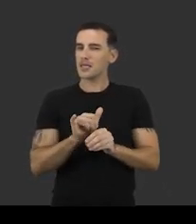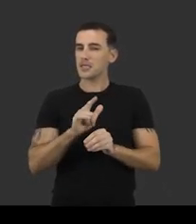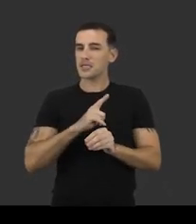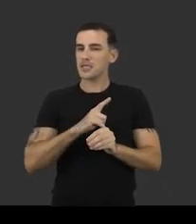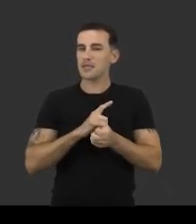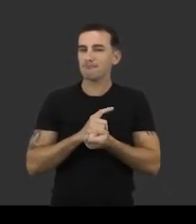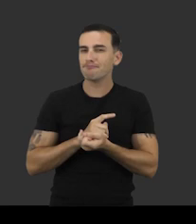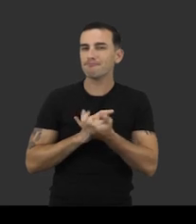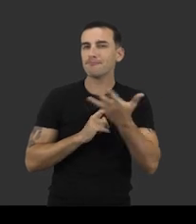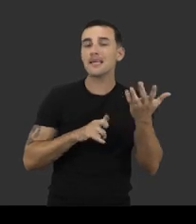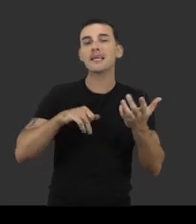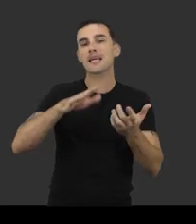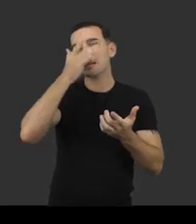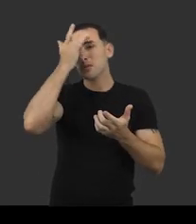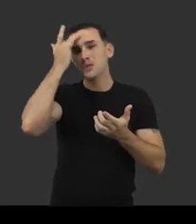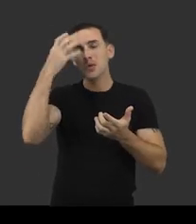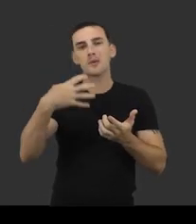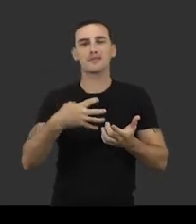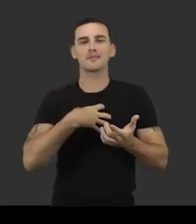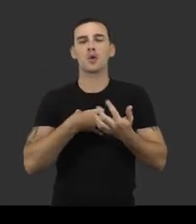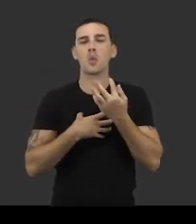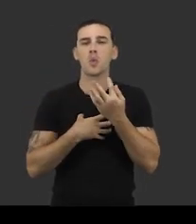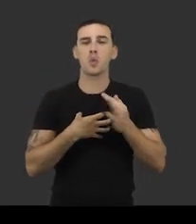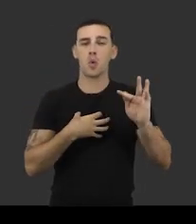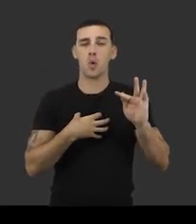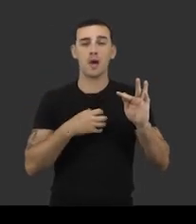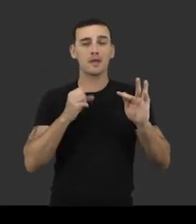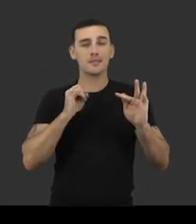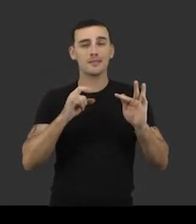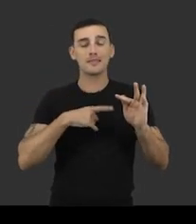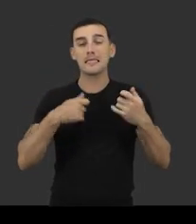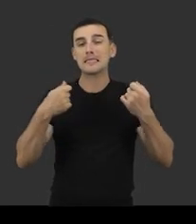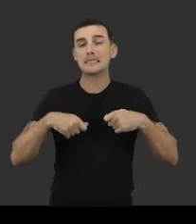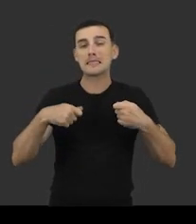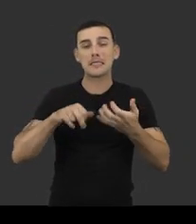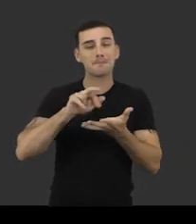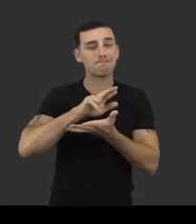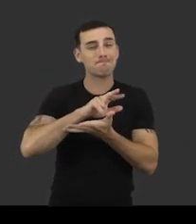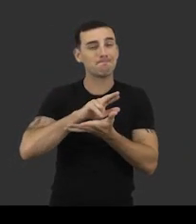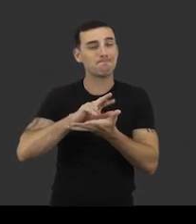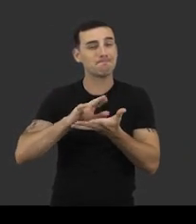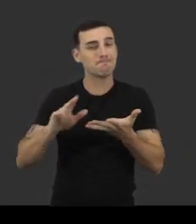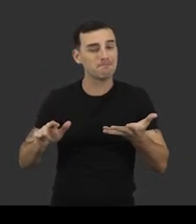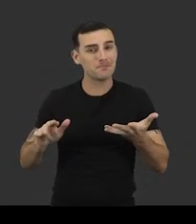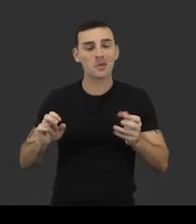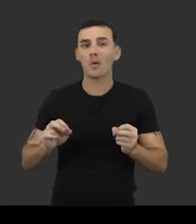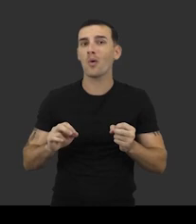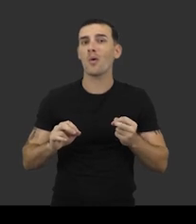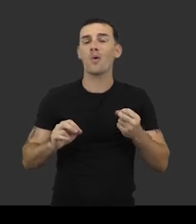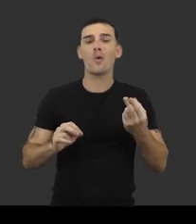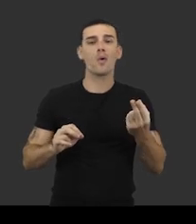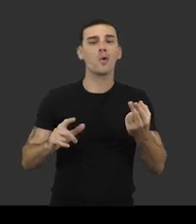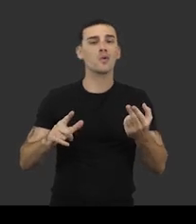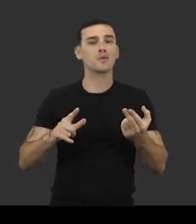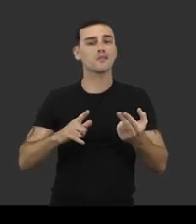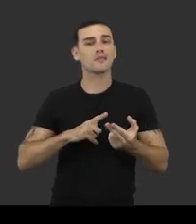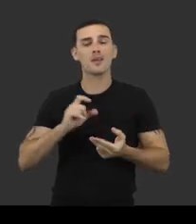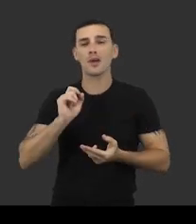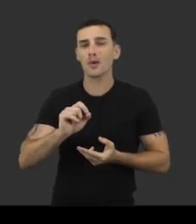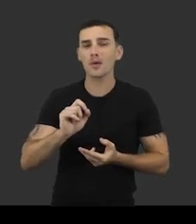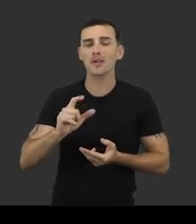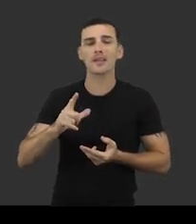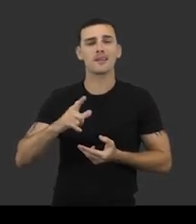muitas sessões de um paciente que está com dor. Né? Se ele tem múltiplas necessidades, às vezes tem, sei lá, um abscesso,